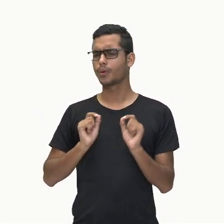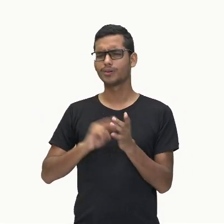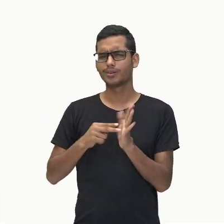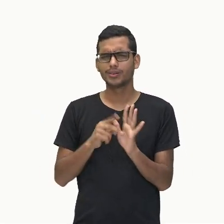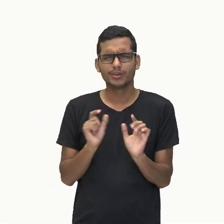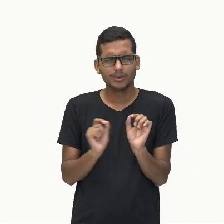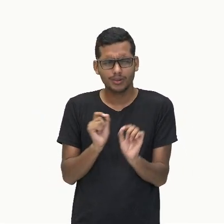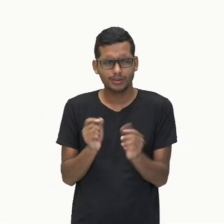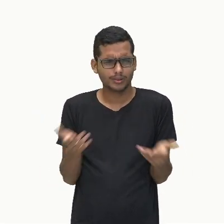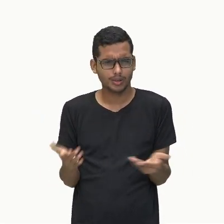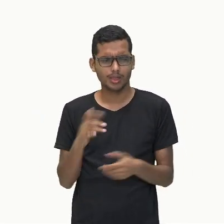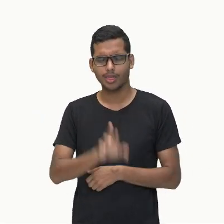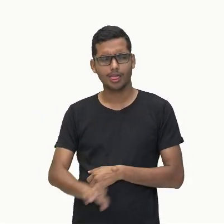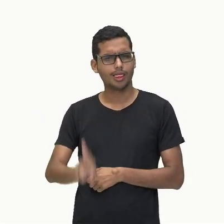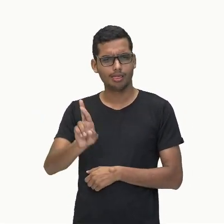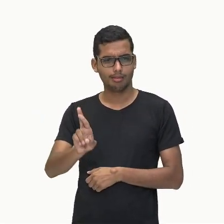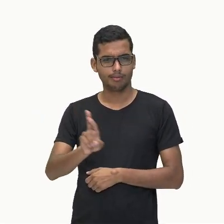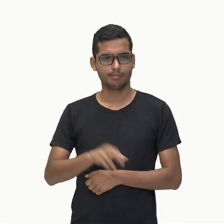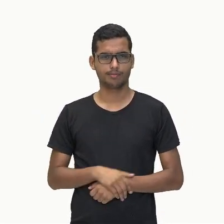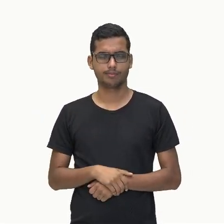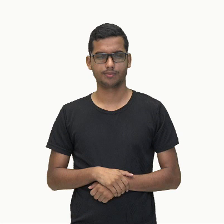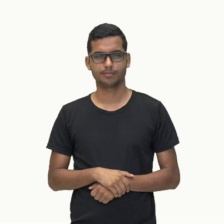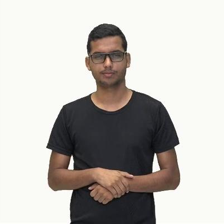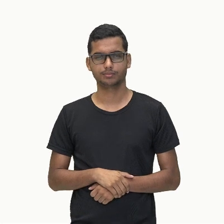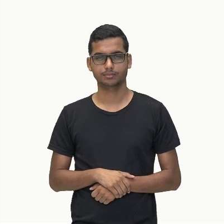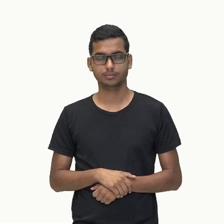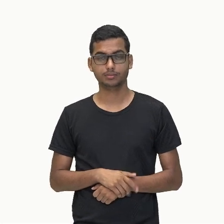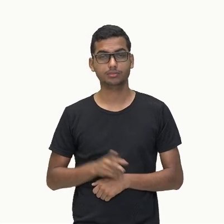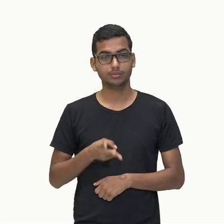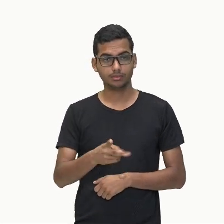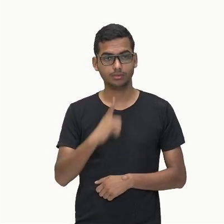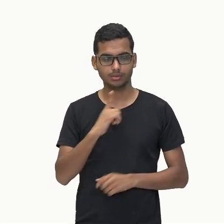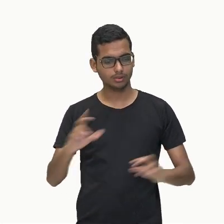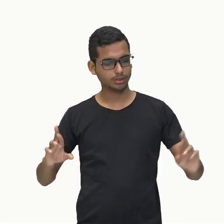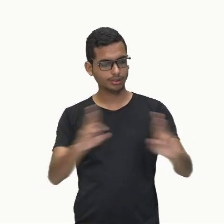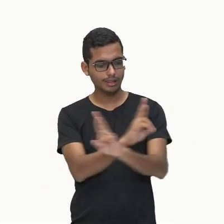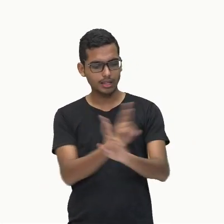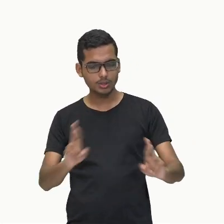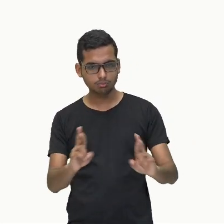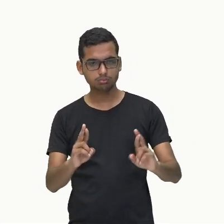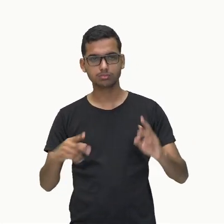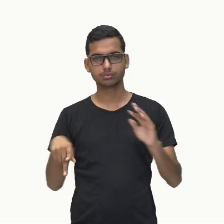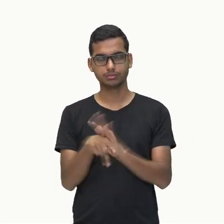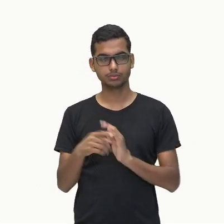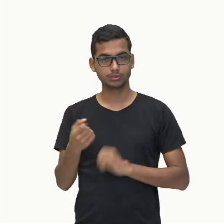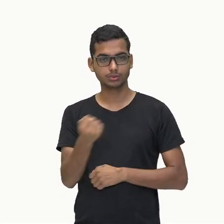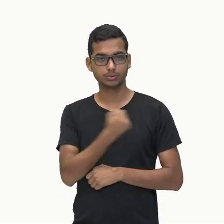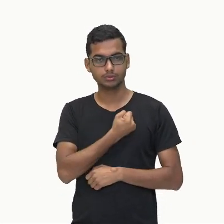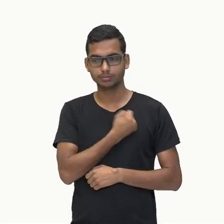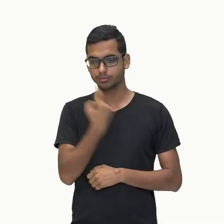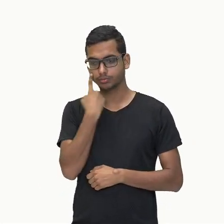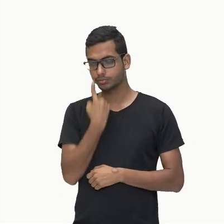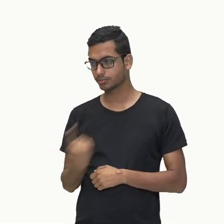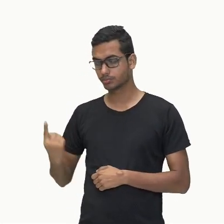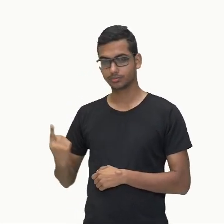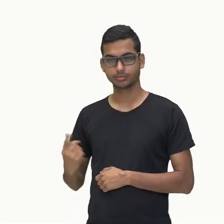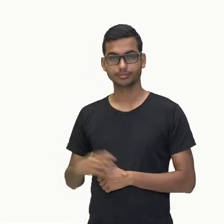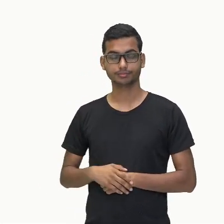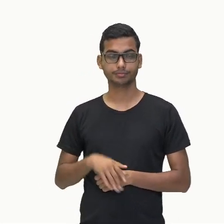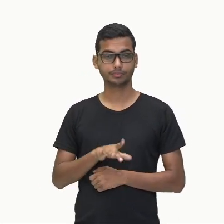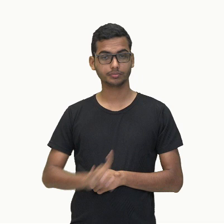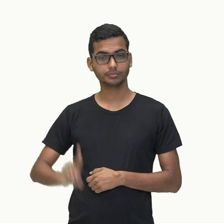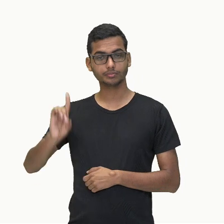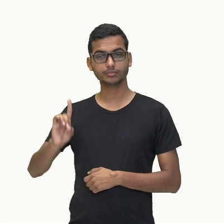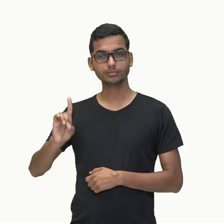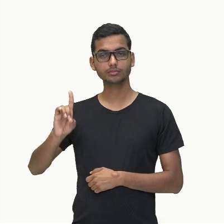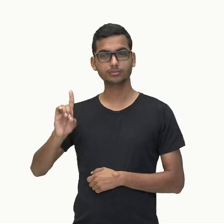significa? O que é o R? O R é a relação. E o D? O D é o domínio. Então, quando a gente